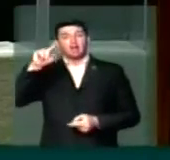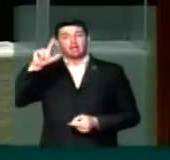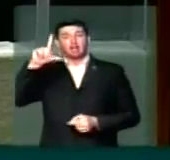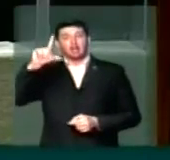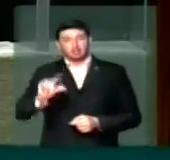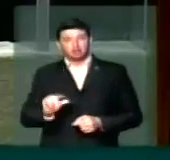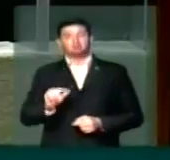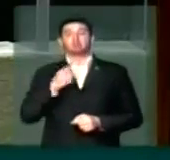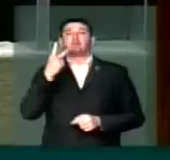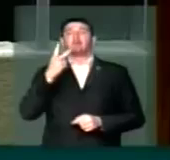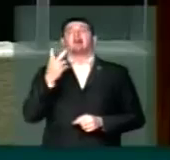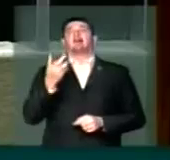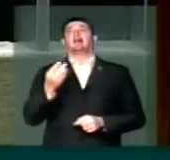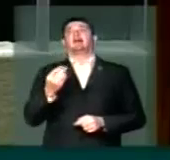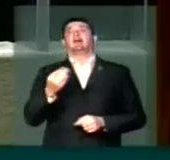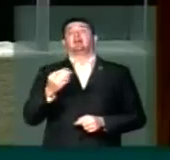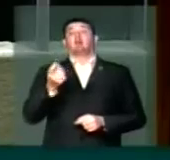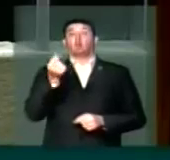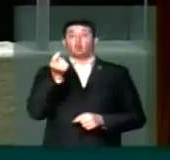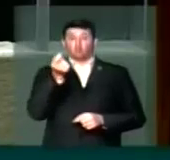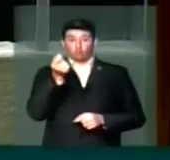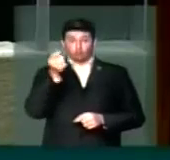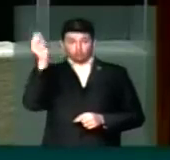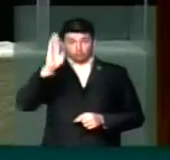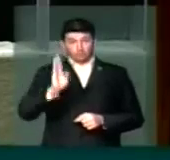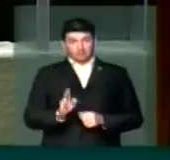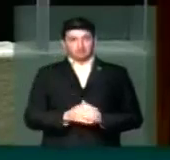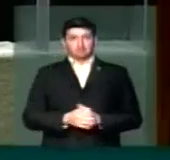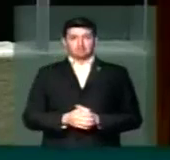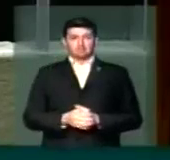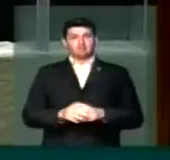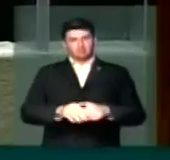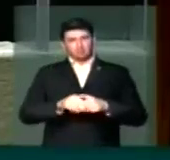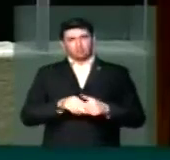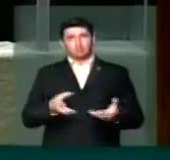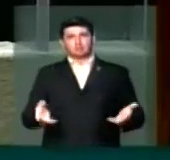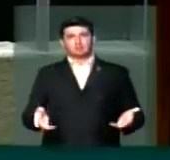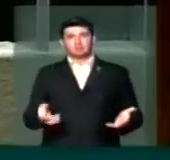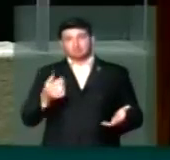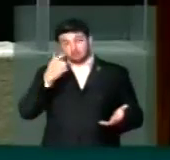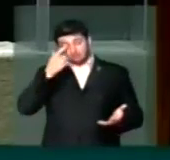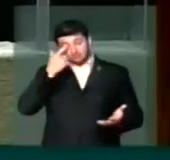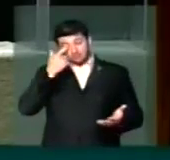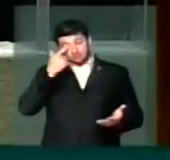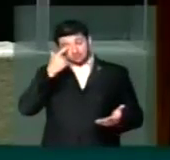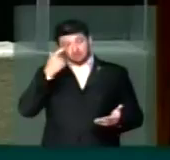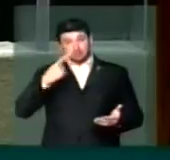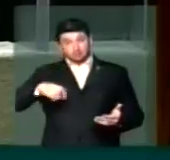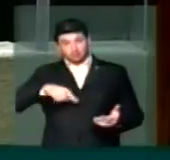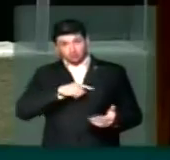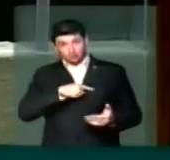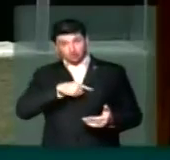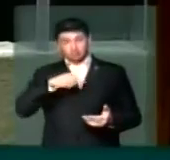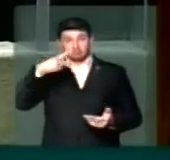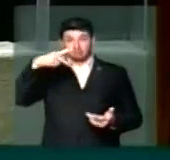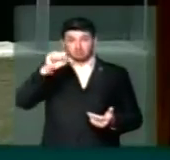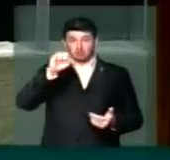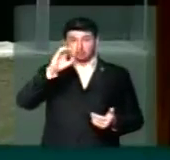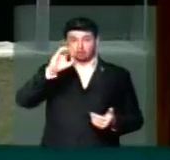redução do chamado custo Brasil. Por isso, senhor presidente, nós,